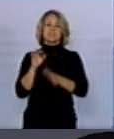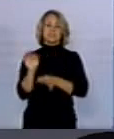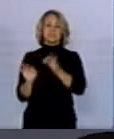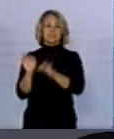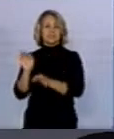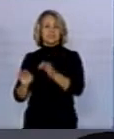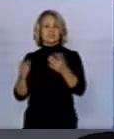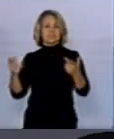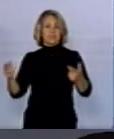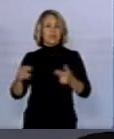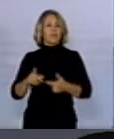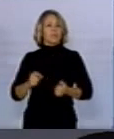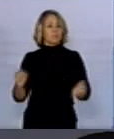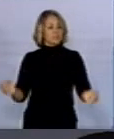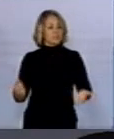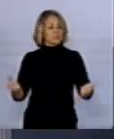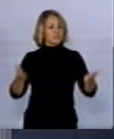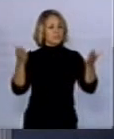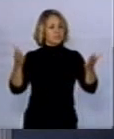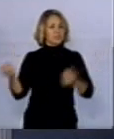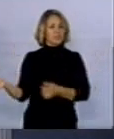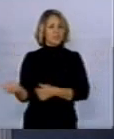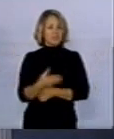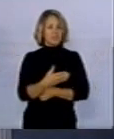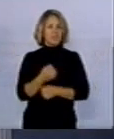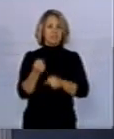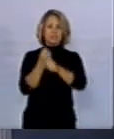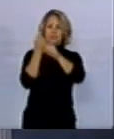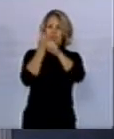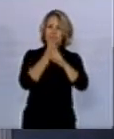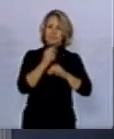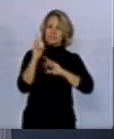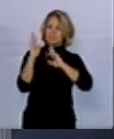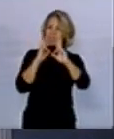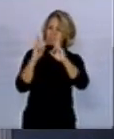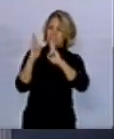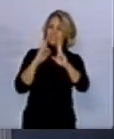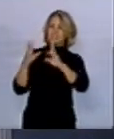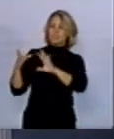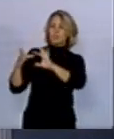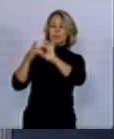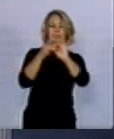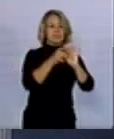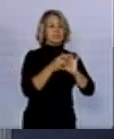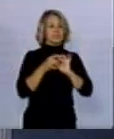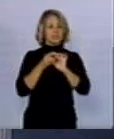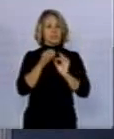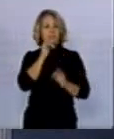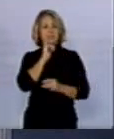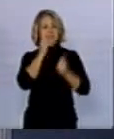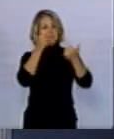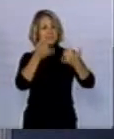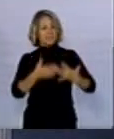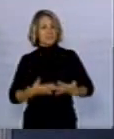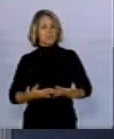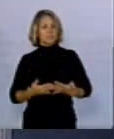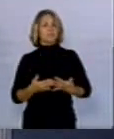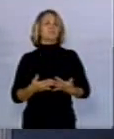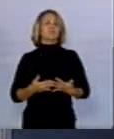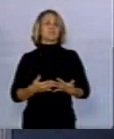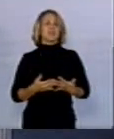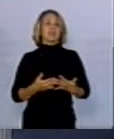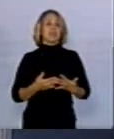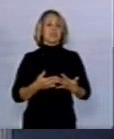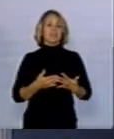com vistas a estimular a construção de novas redes e o compartilhamento de redes existentes. Eu menciono, por exemplo, o regime especial